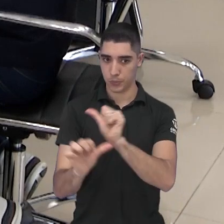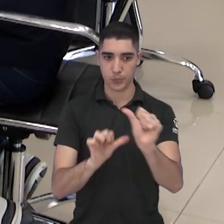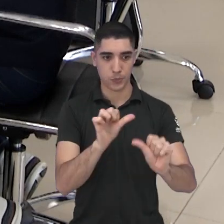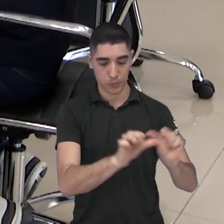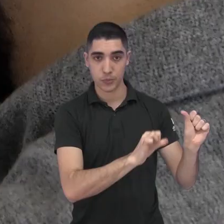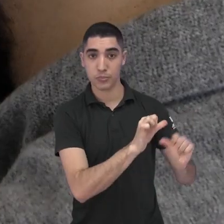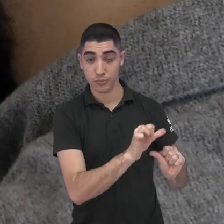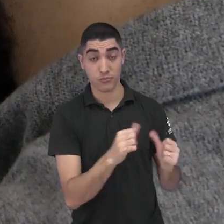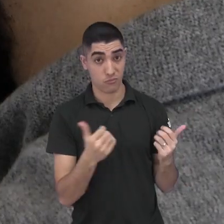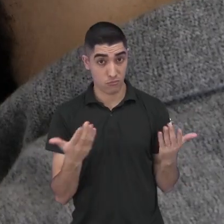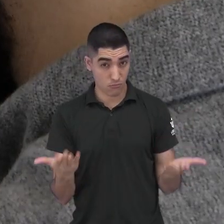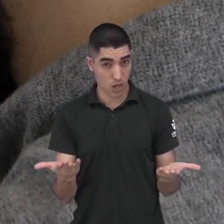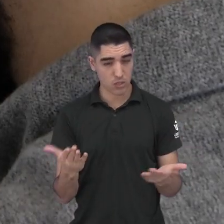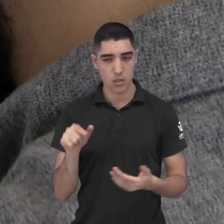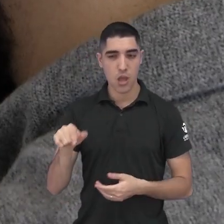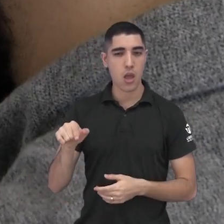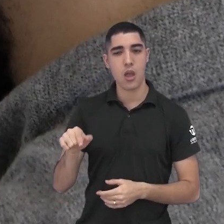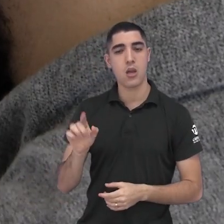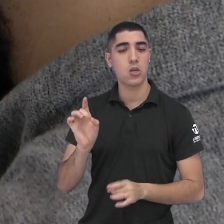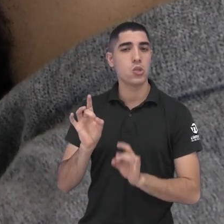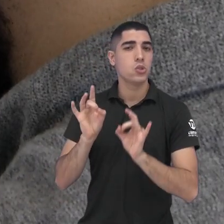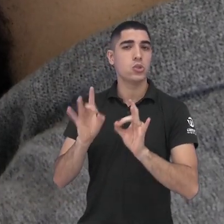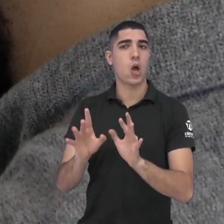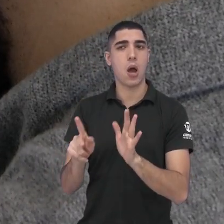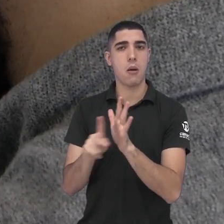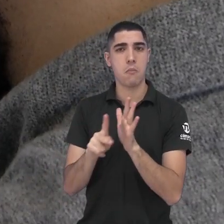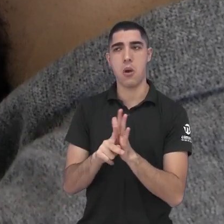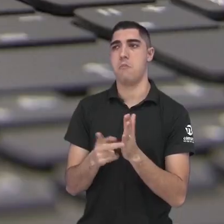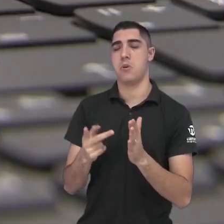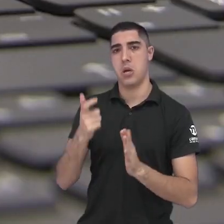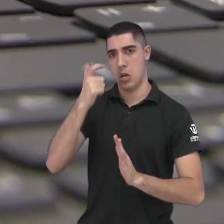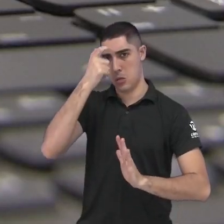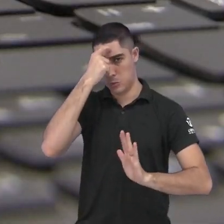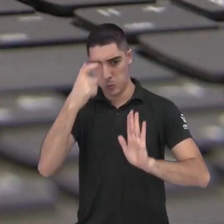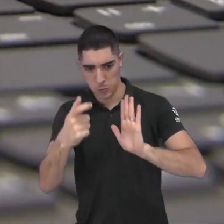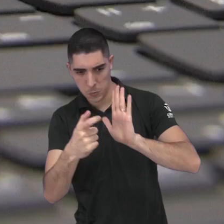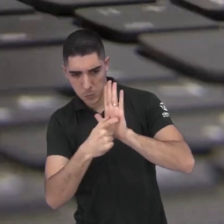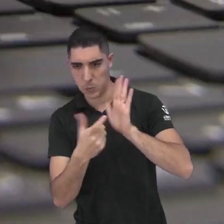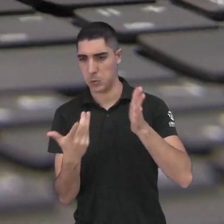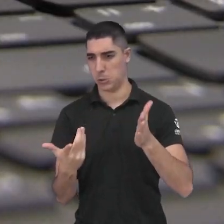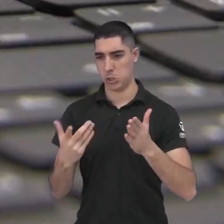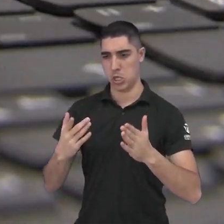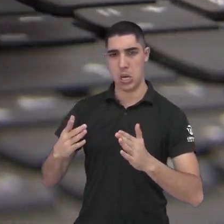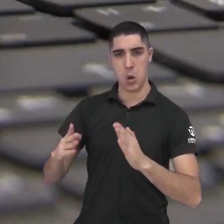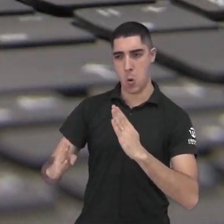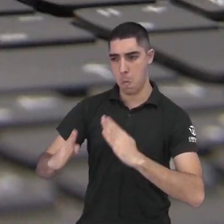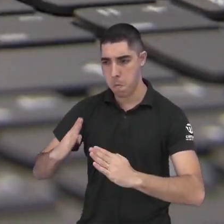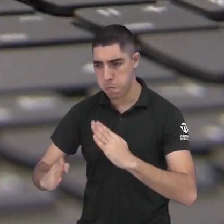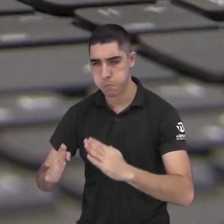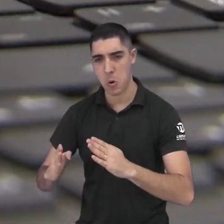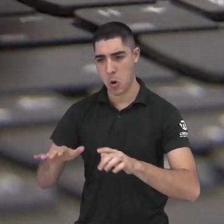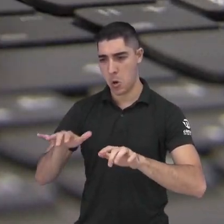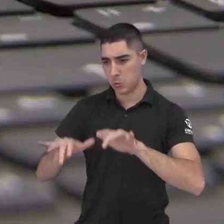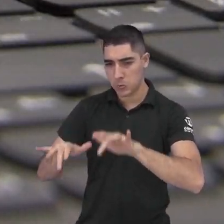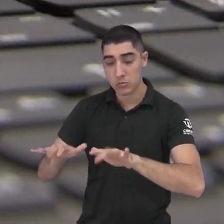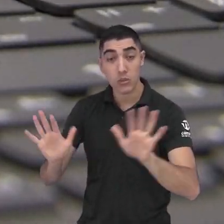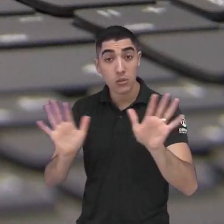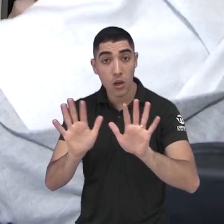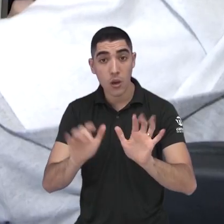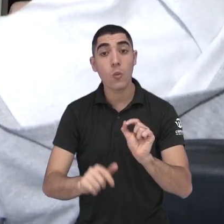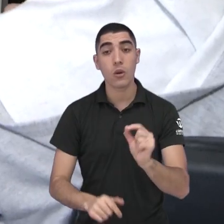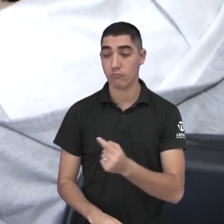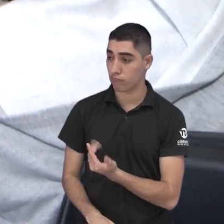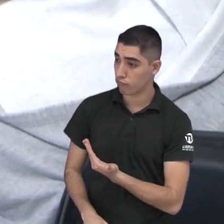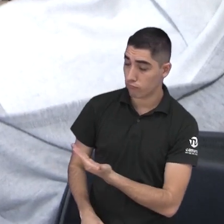por mudanças, e dessa vez elas não são ocasionadas pela automação, inteligências artificiais ou